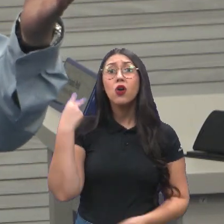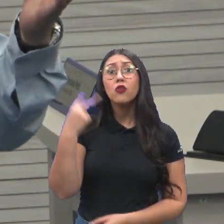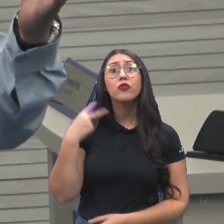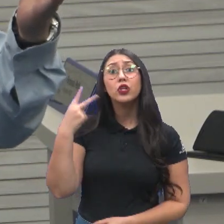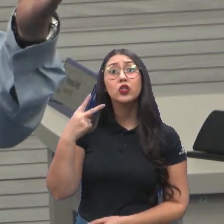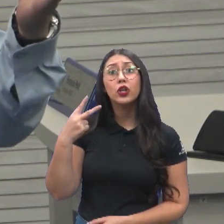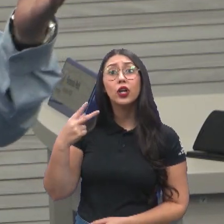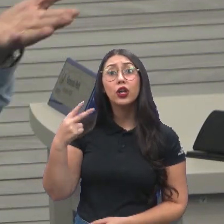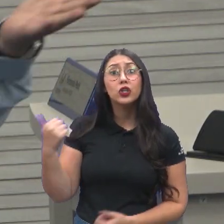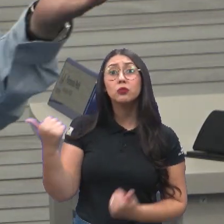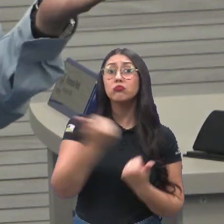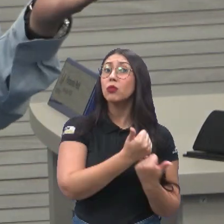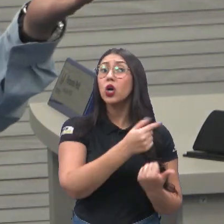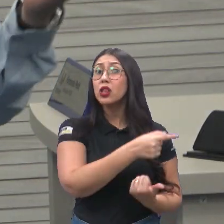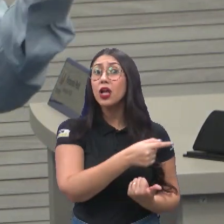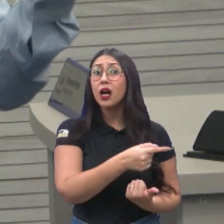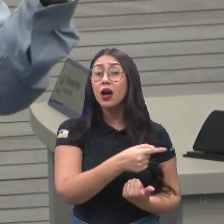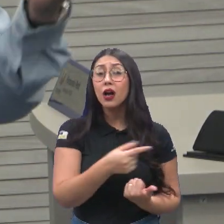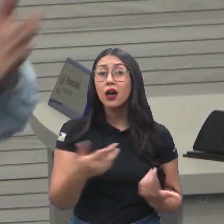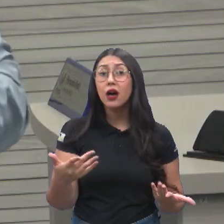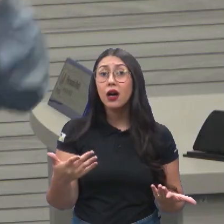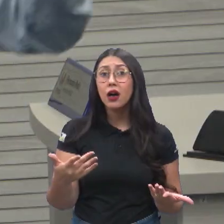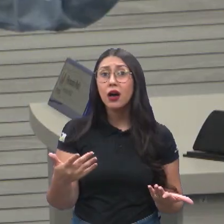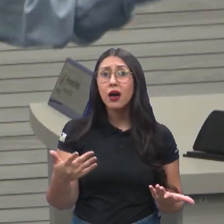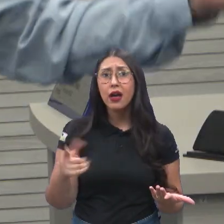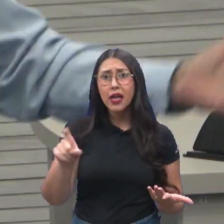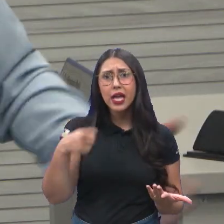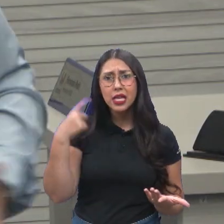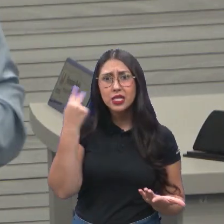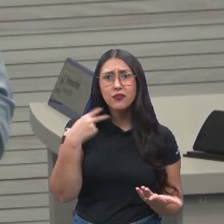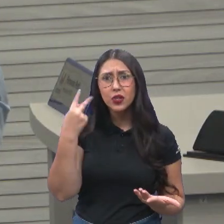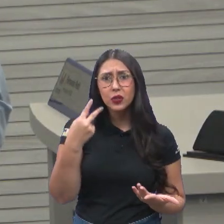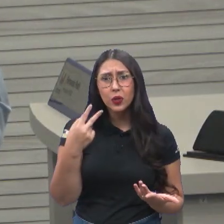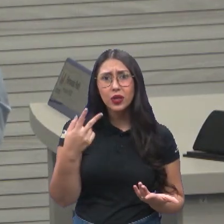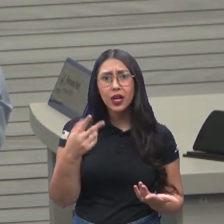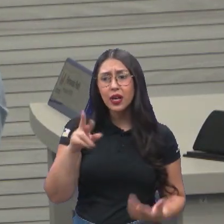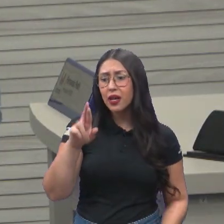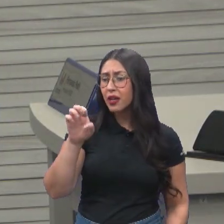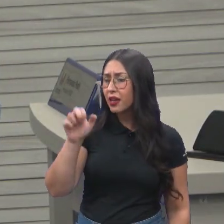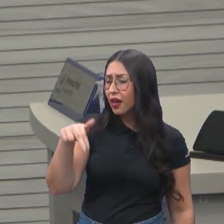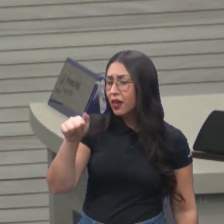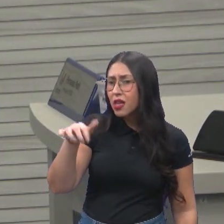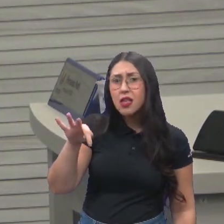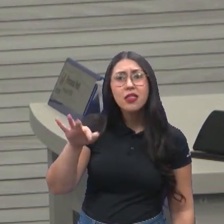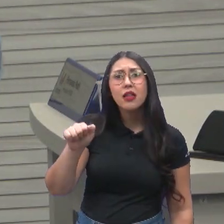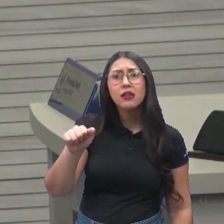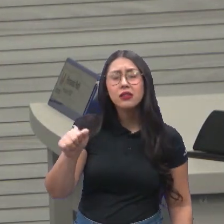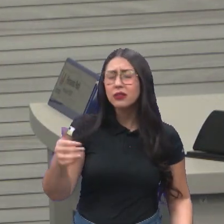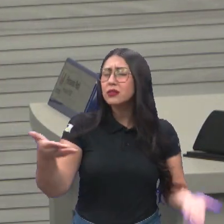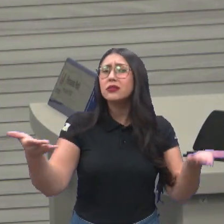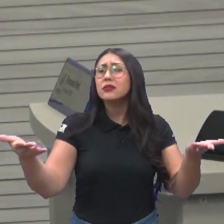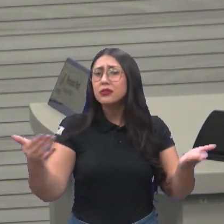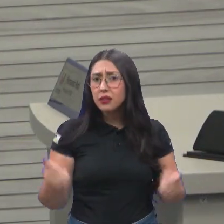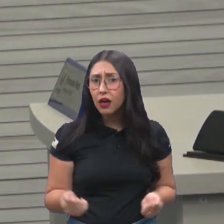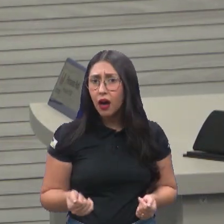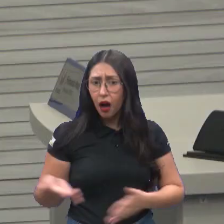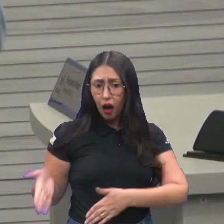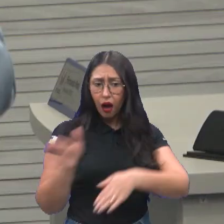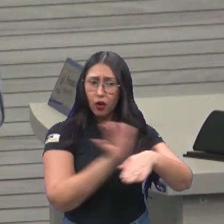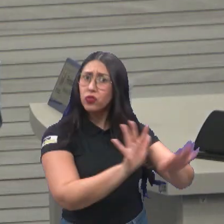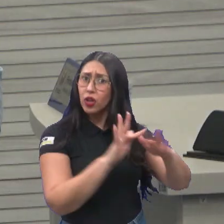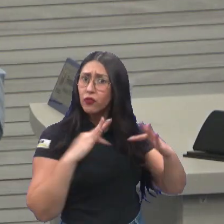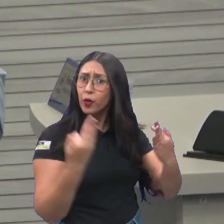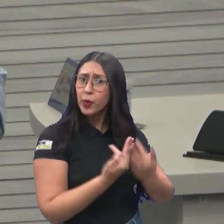Paiva. Vereadora, ex-vereadora, né, mas sempre vereadora, Renata Paiva. Vamos ajudar essa família. Eu conheço